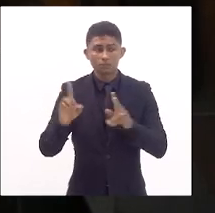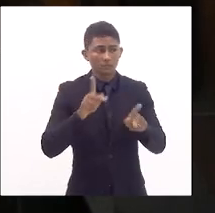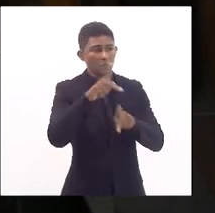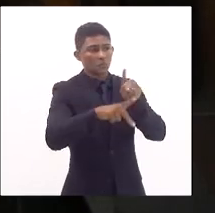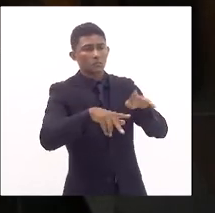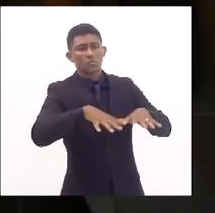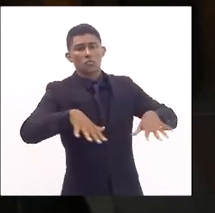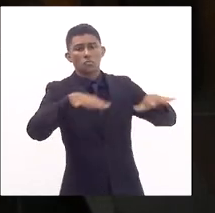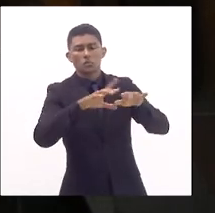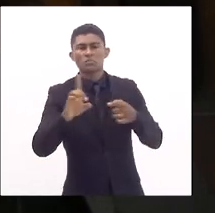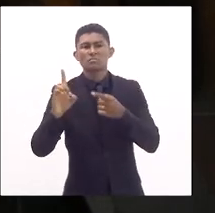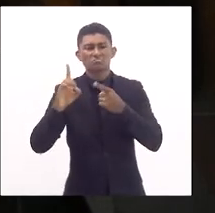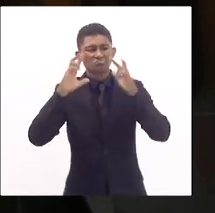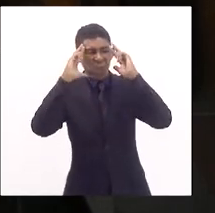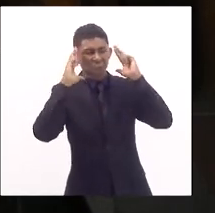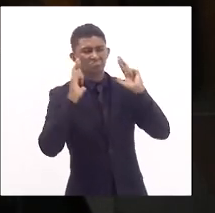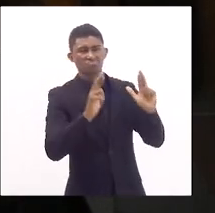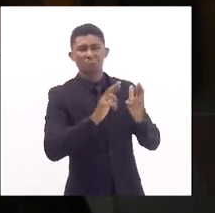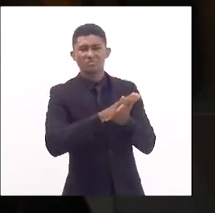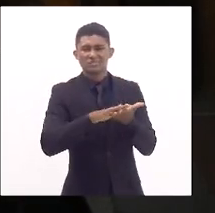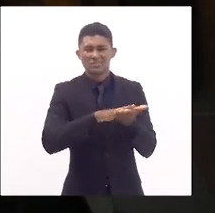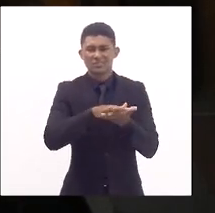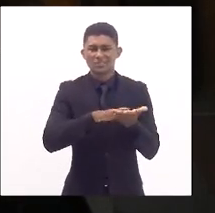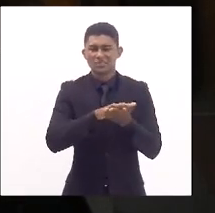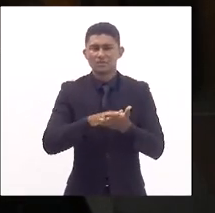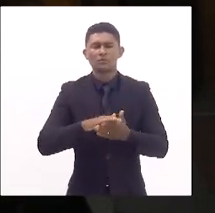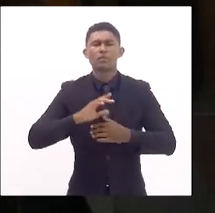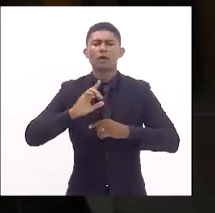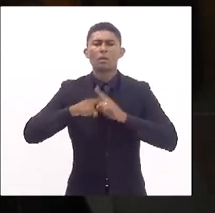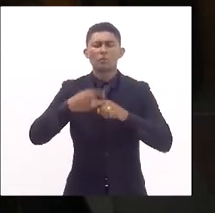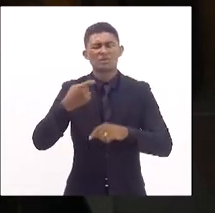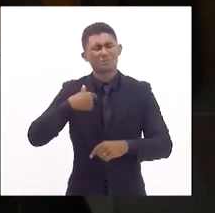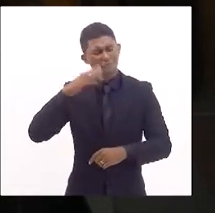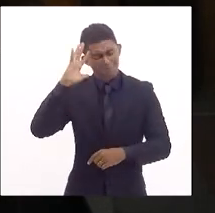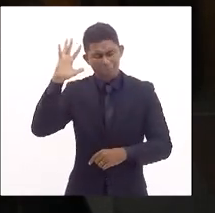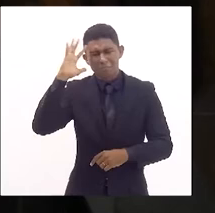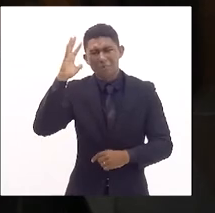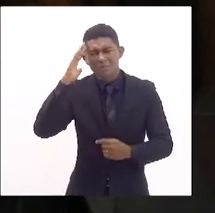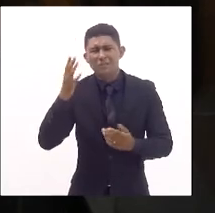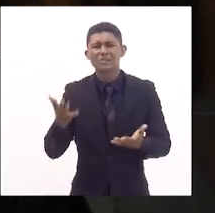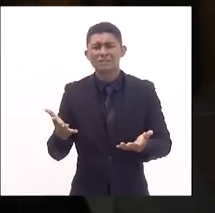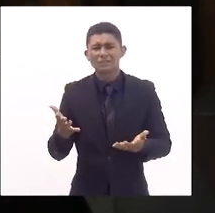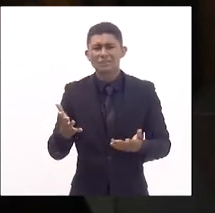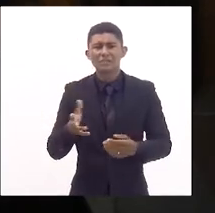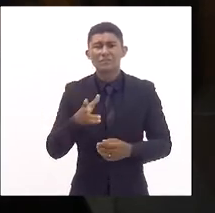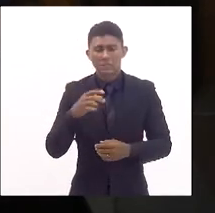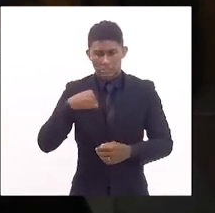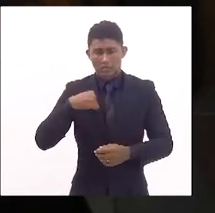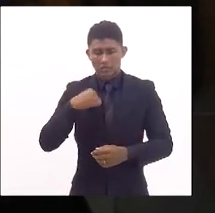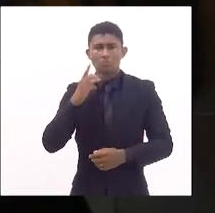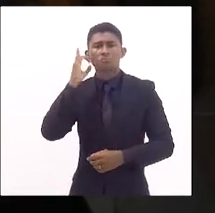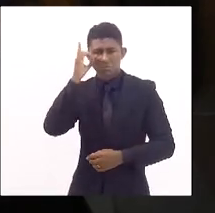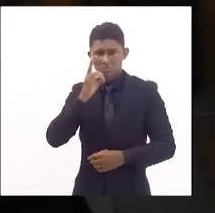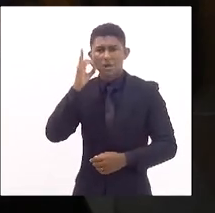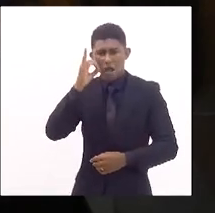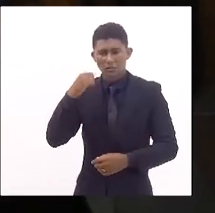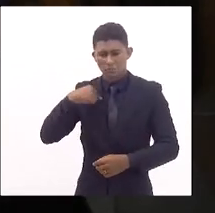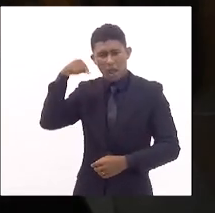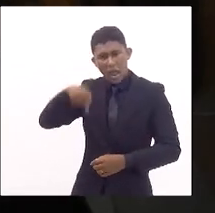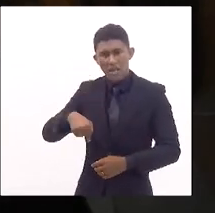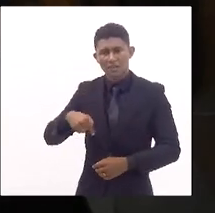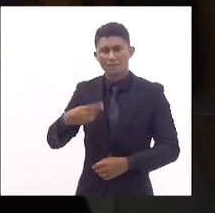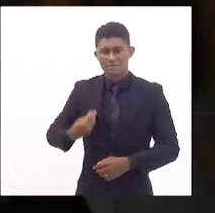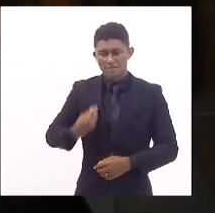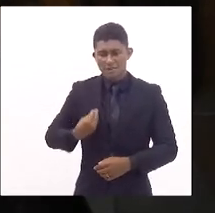a população dessa forma é tipo se perguntando se diante do parlamentar é